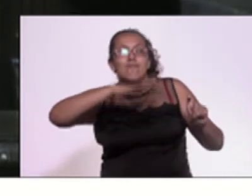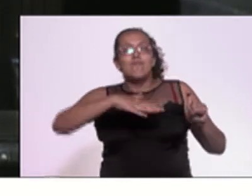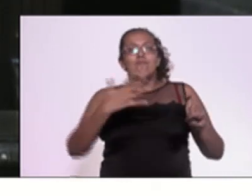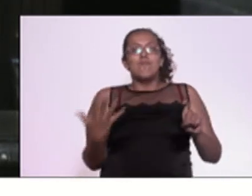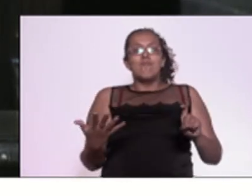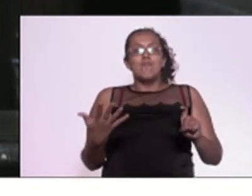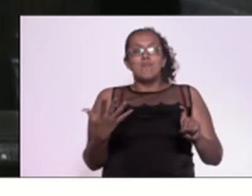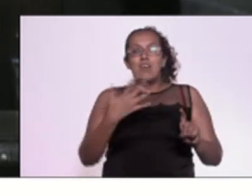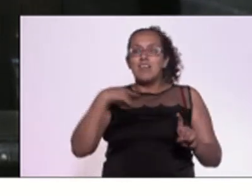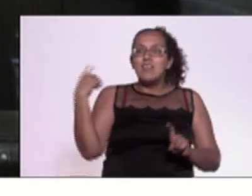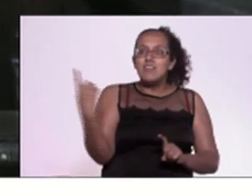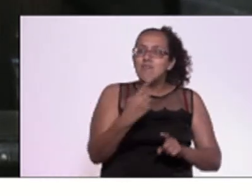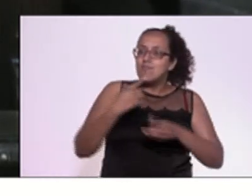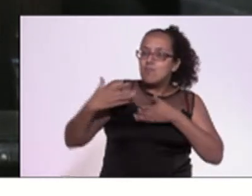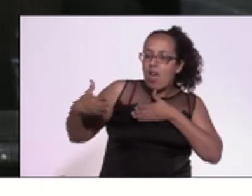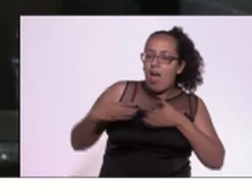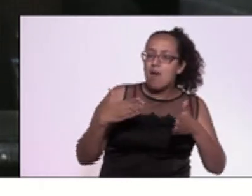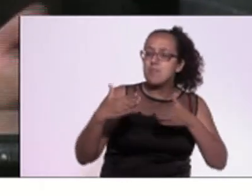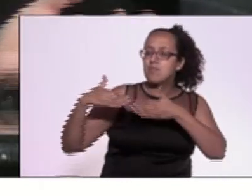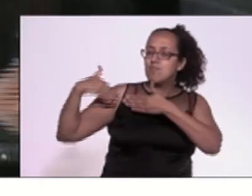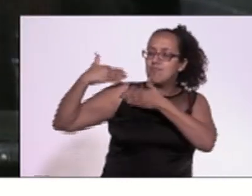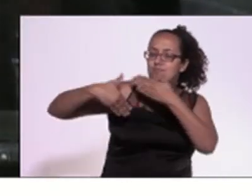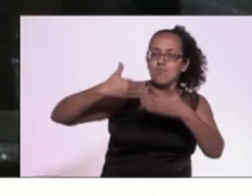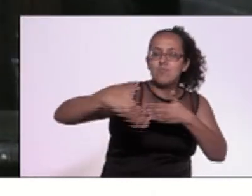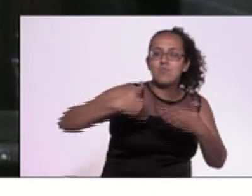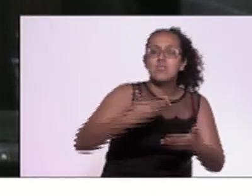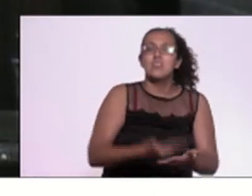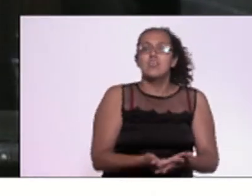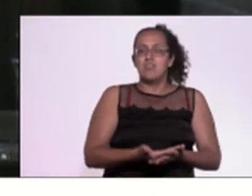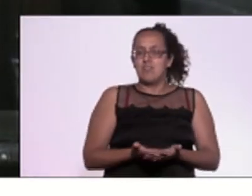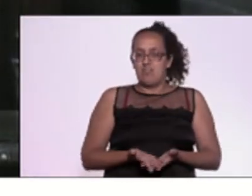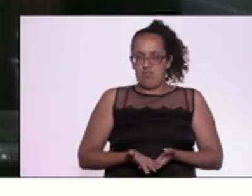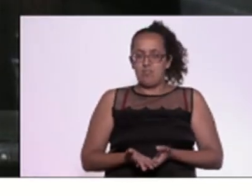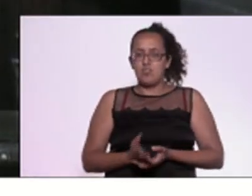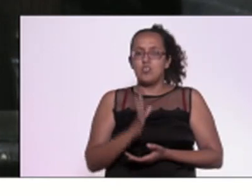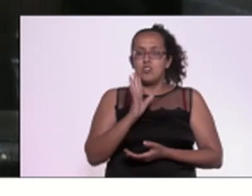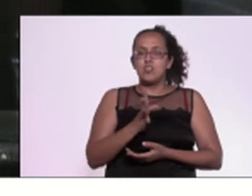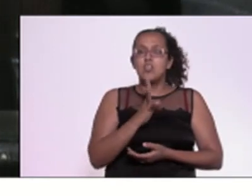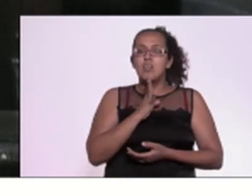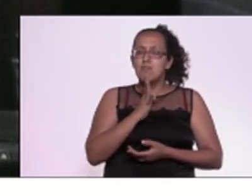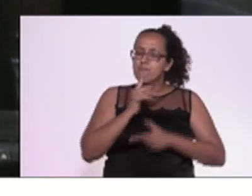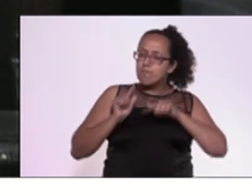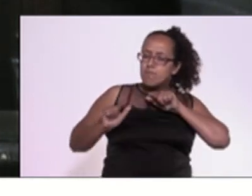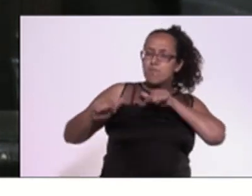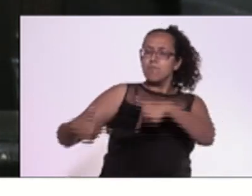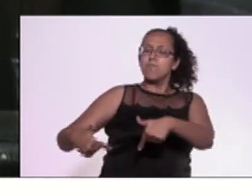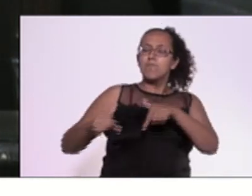simples vencer as adversidades para fazer cultura no Brasil.